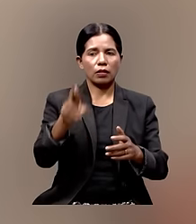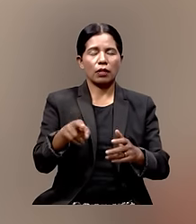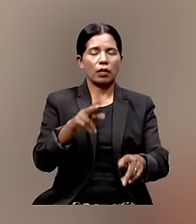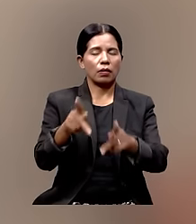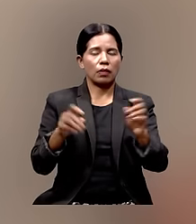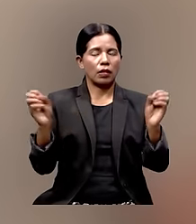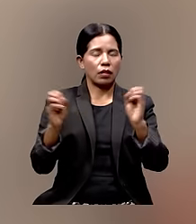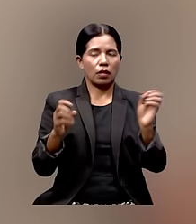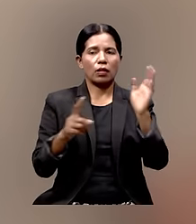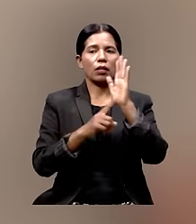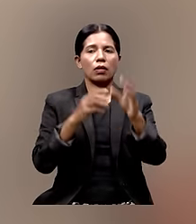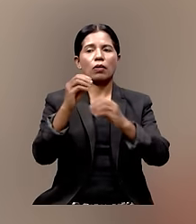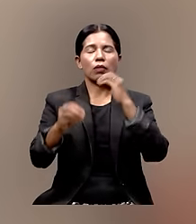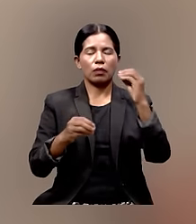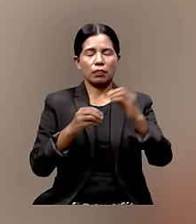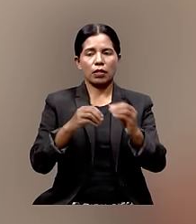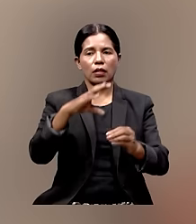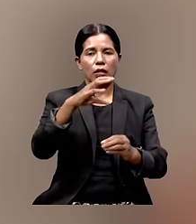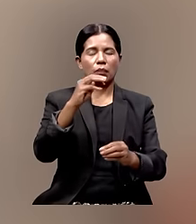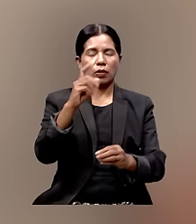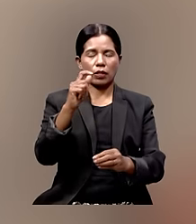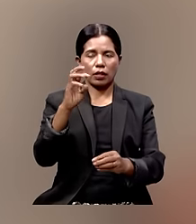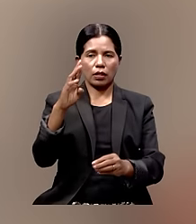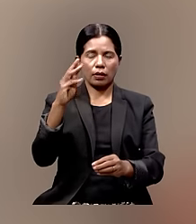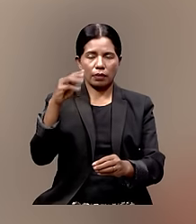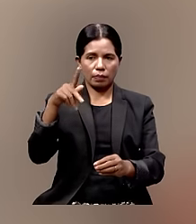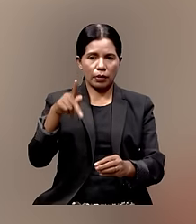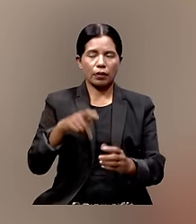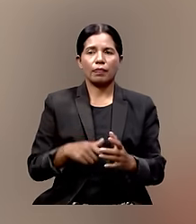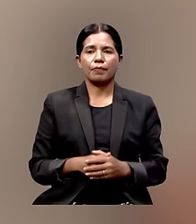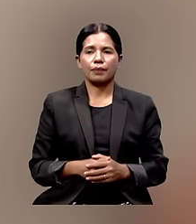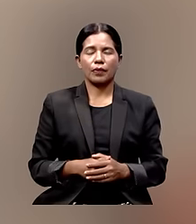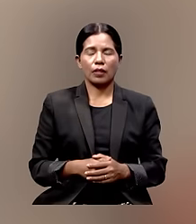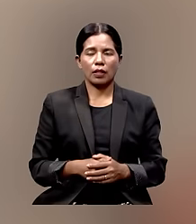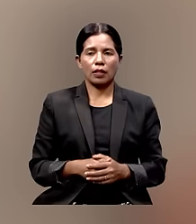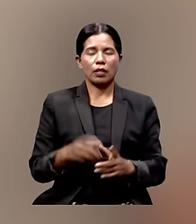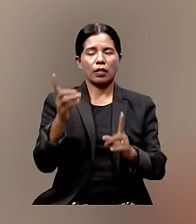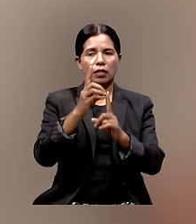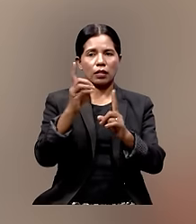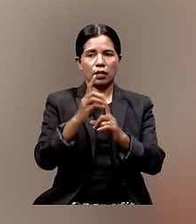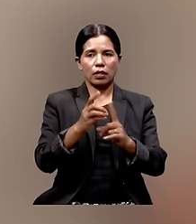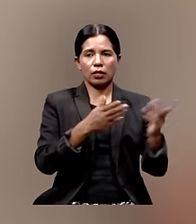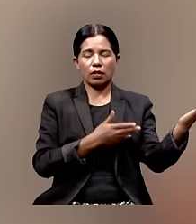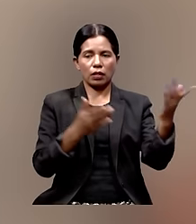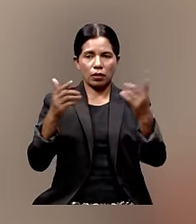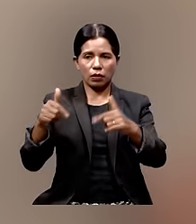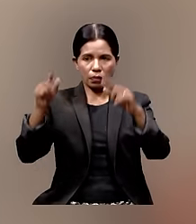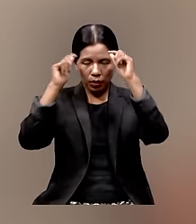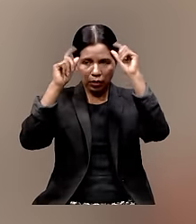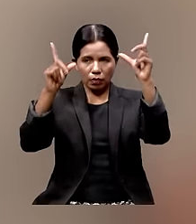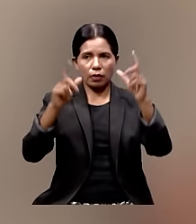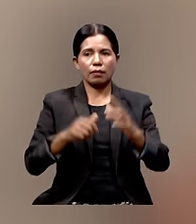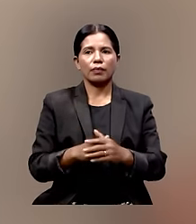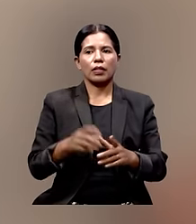halo tratamento quando vai quimioterapia então não vai data da tua filha mãe Timor né